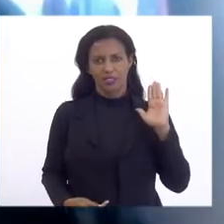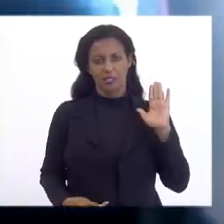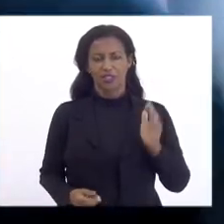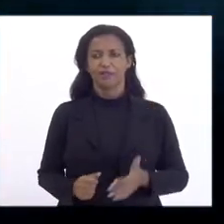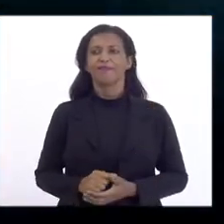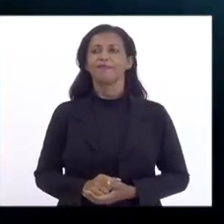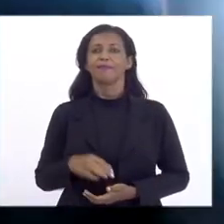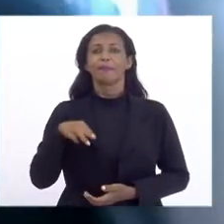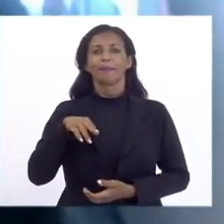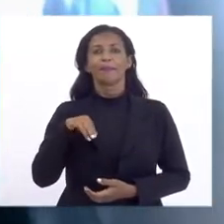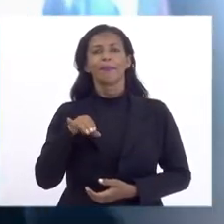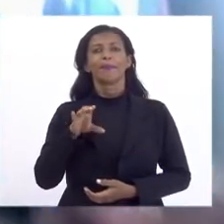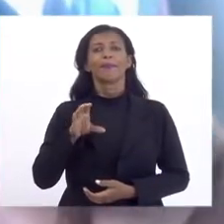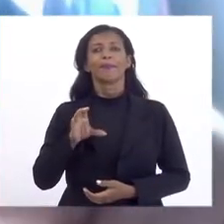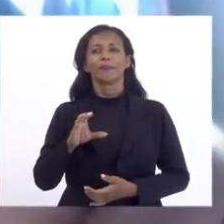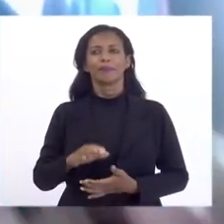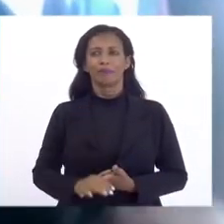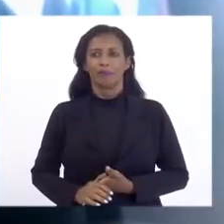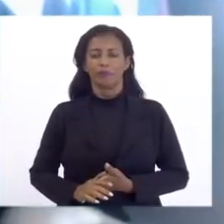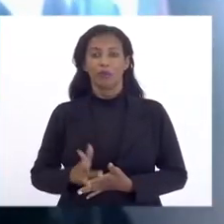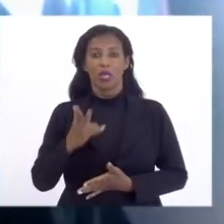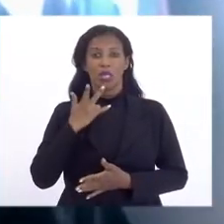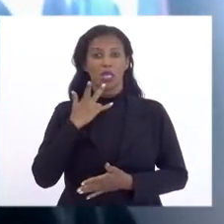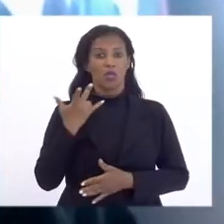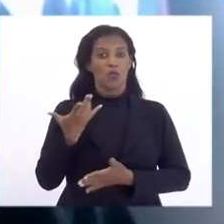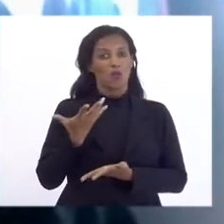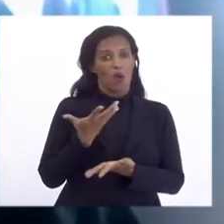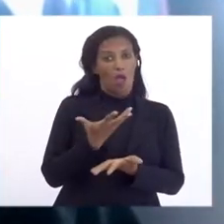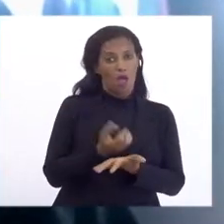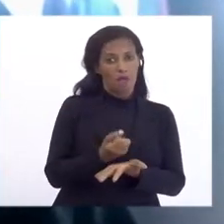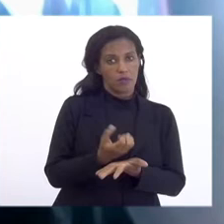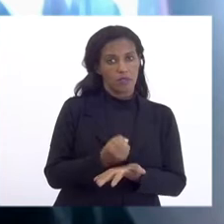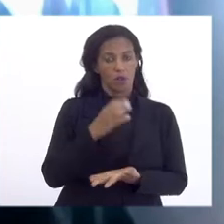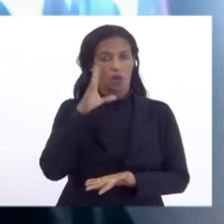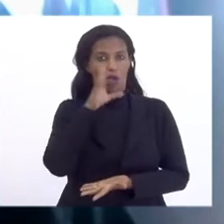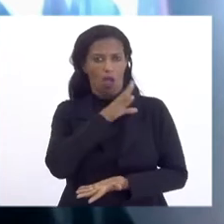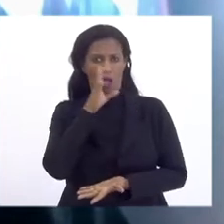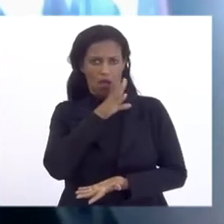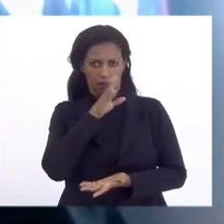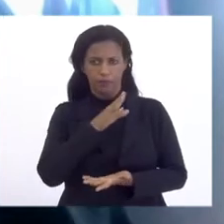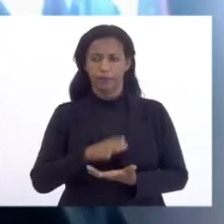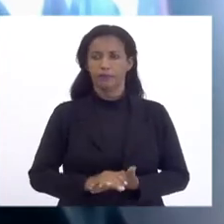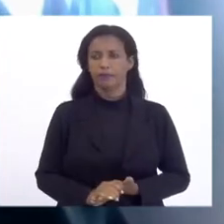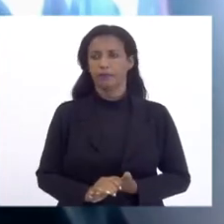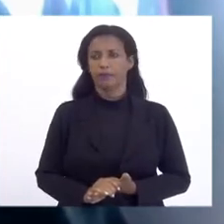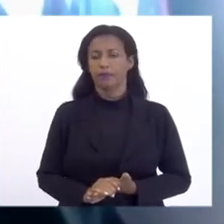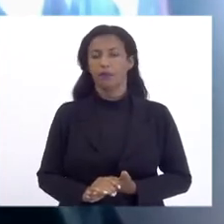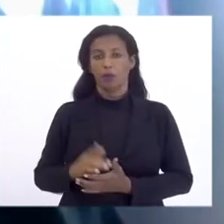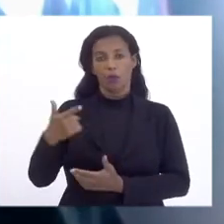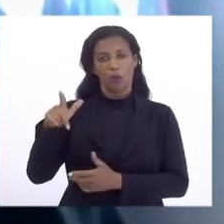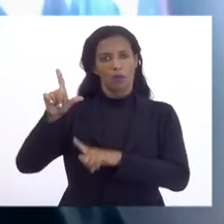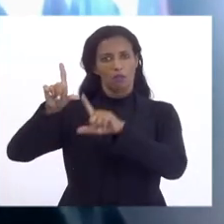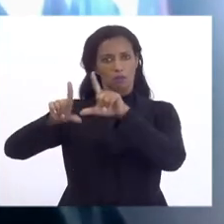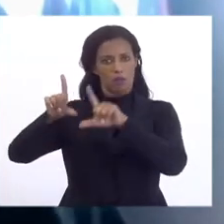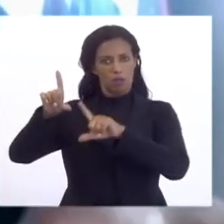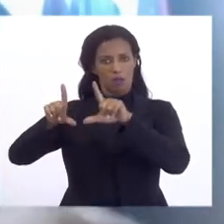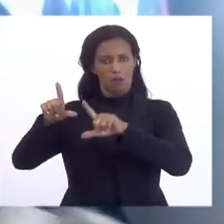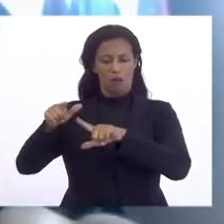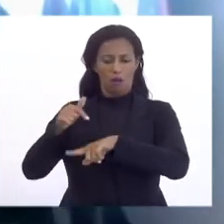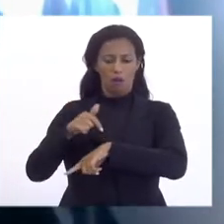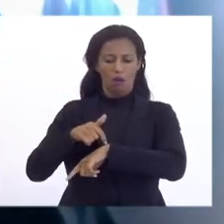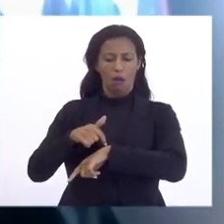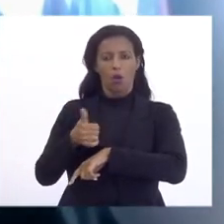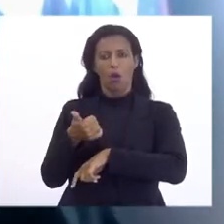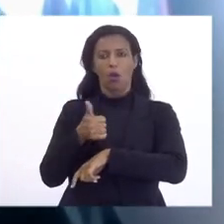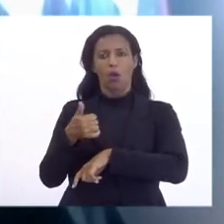Mink. Não, é que eu vou ter uma gravação rápida, uma coisa rápida, para uma televisão agora, 11h30,